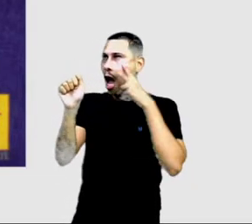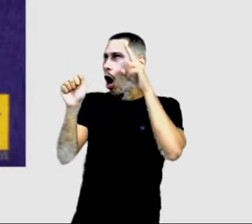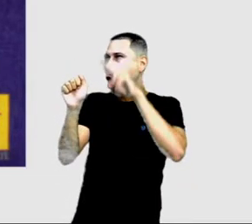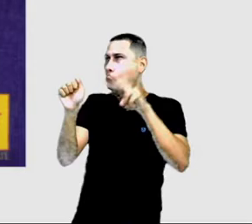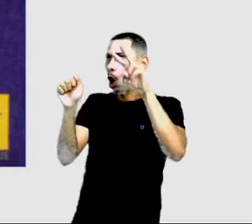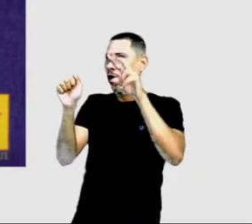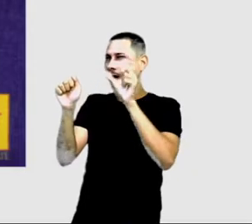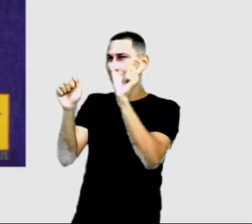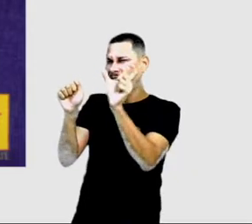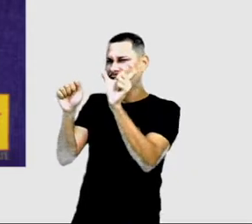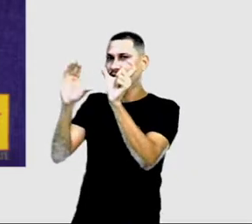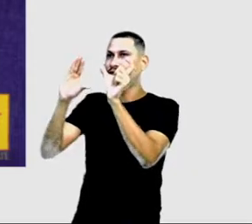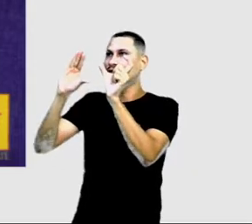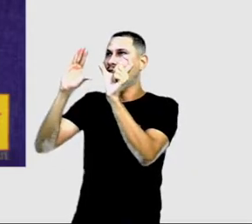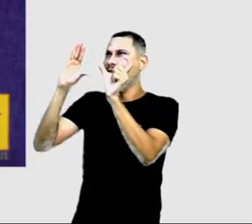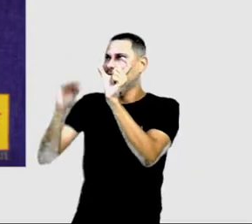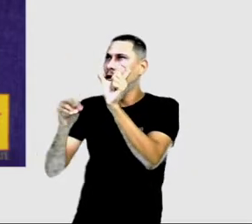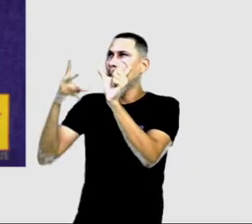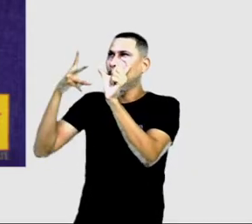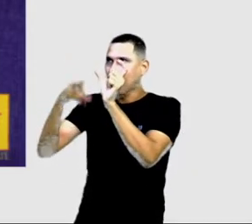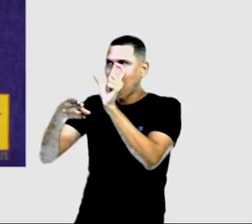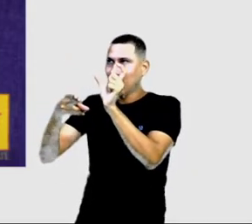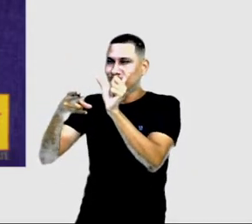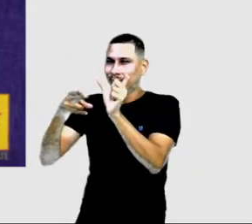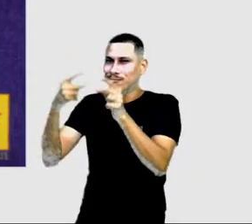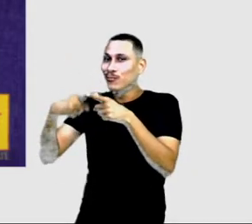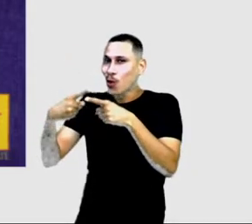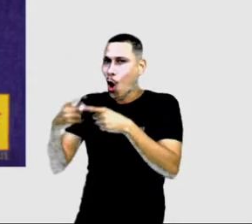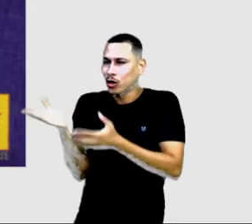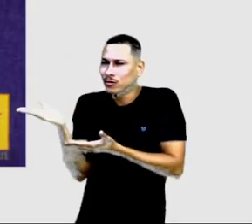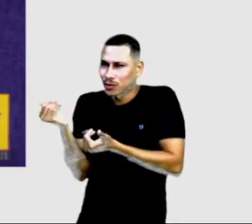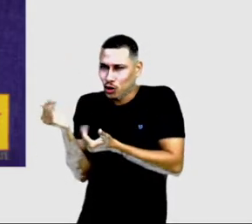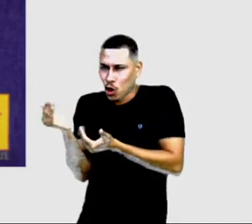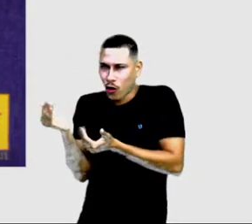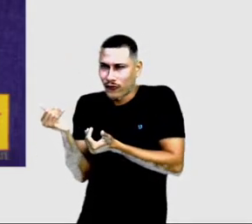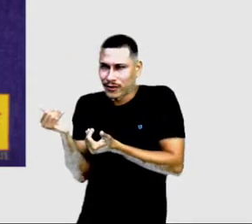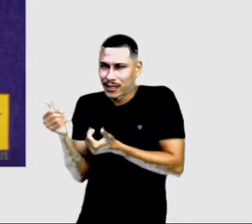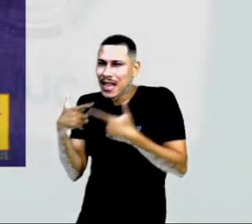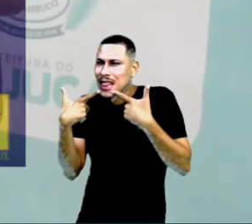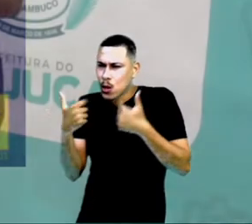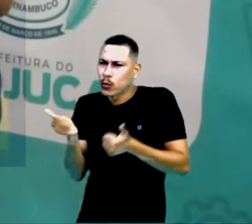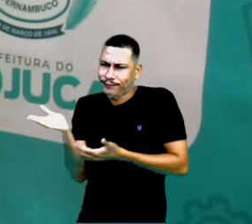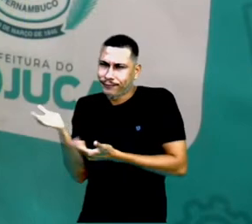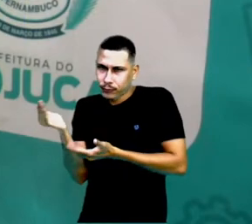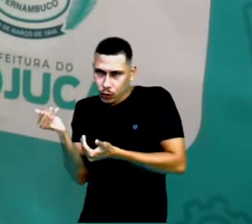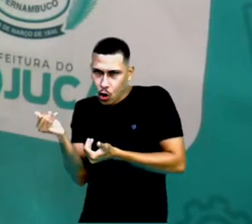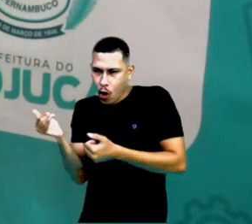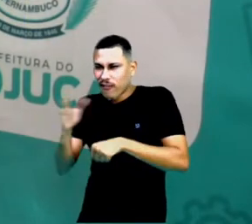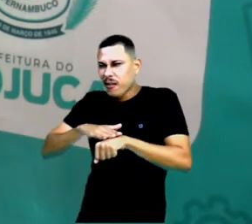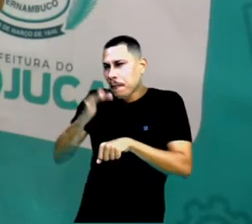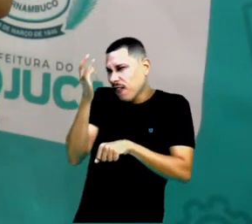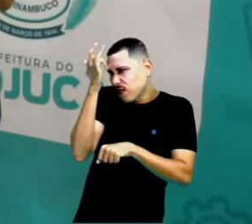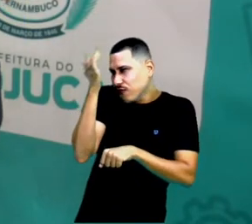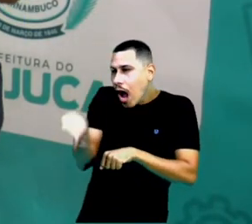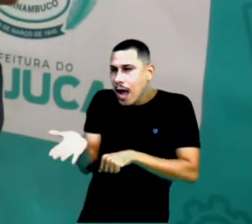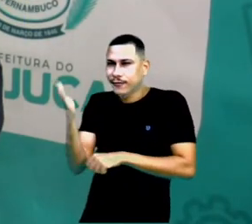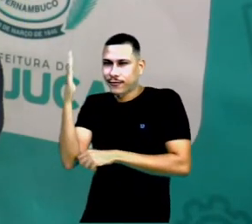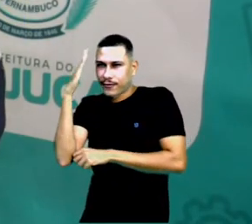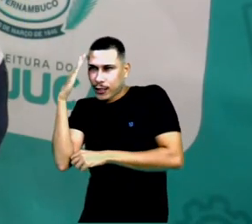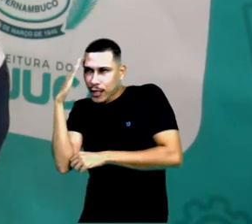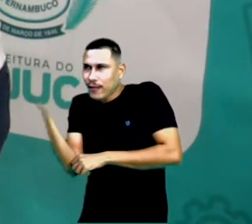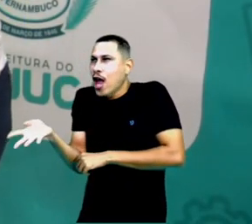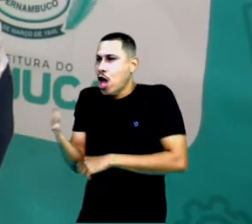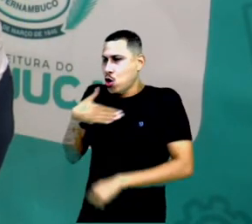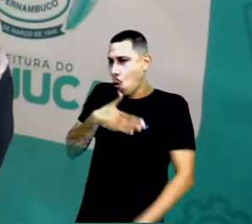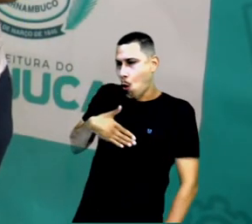o público-alvo é mais jovem, para que ele seja mais persuadido com a intenção de que compre